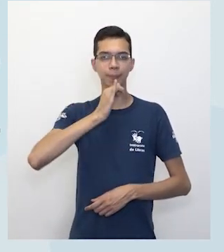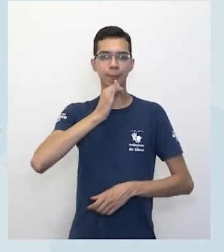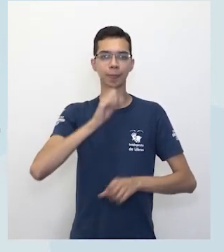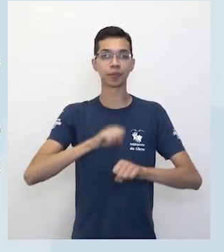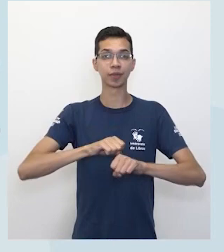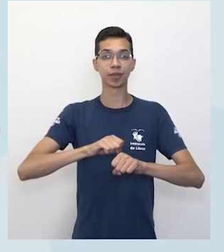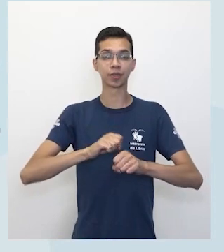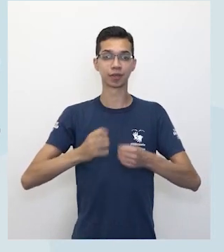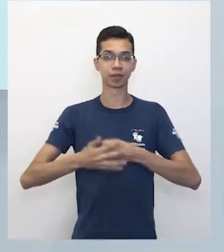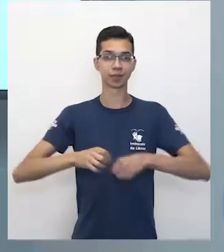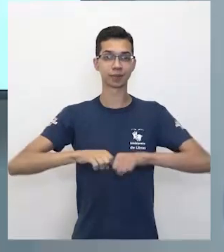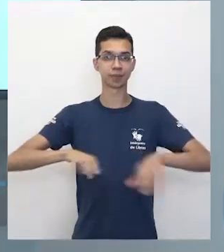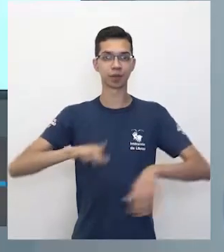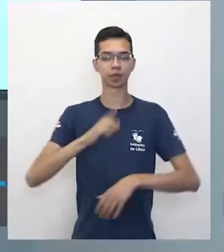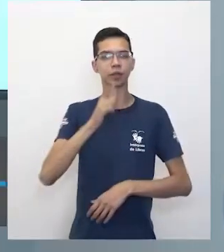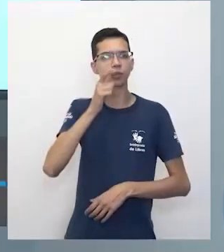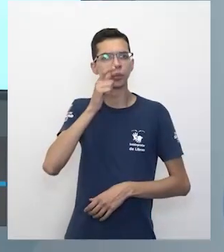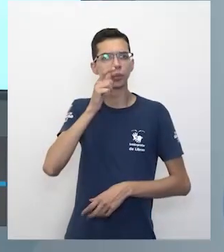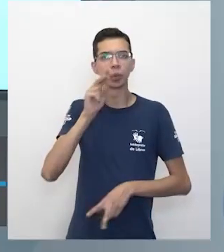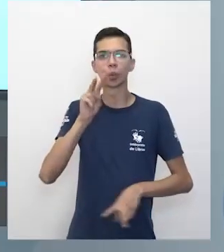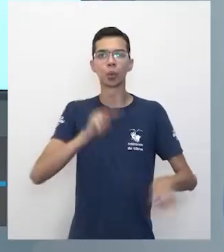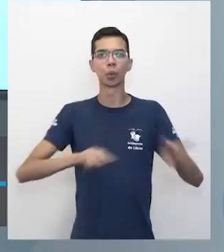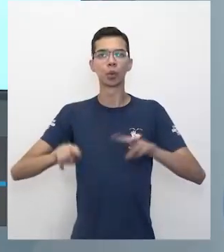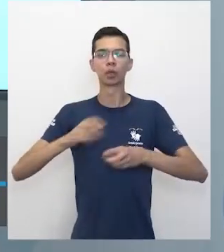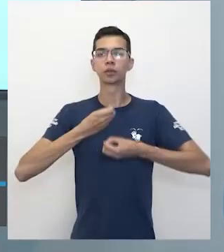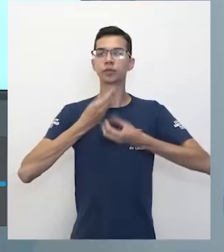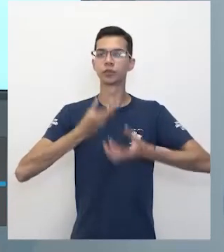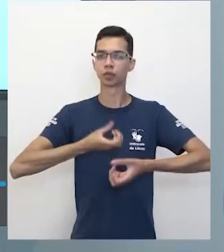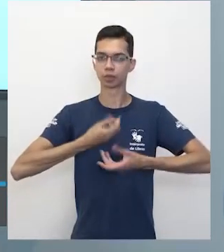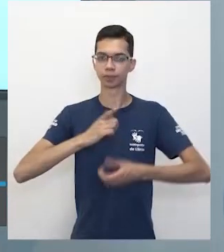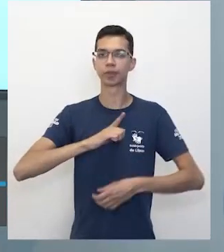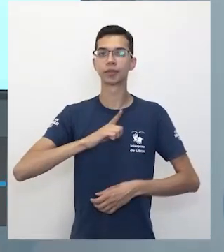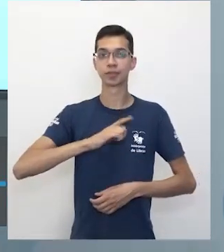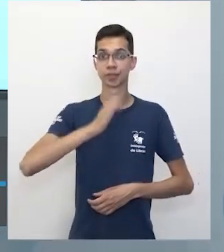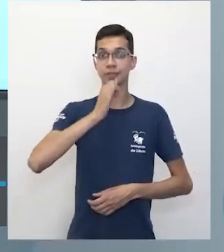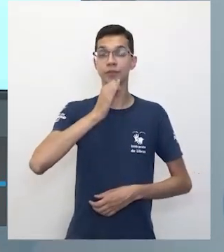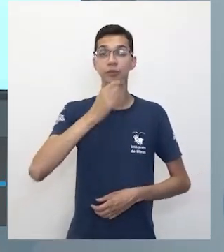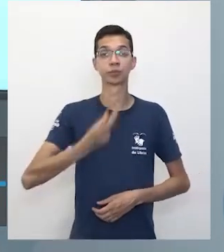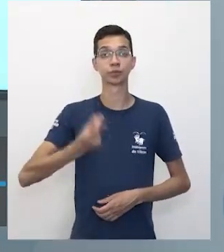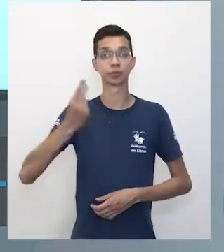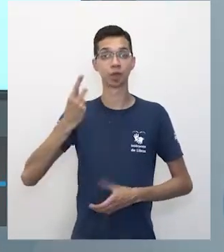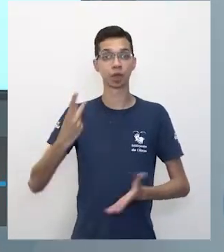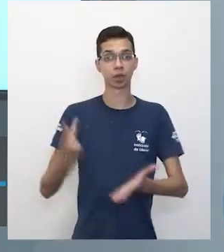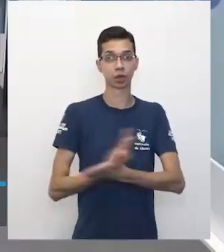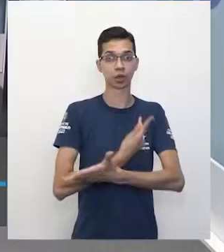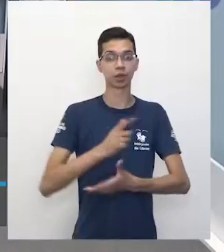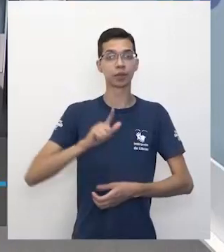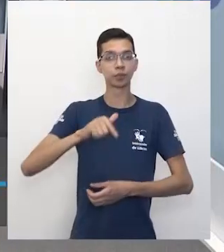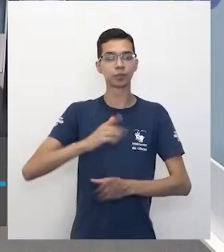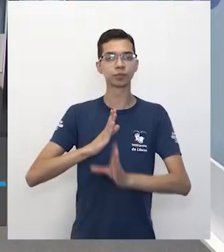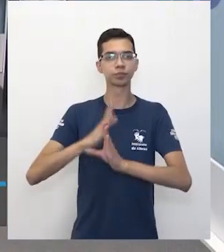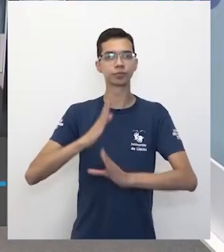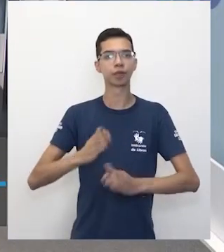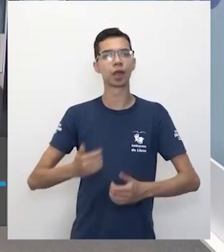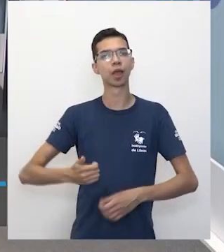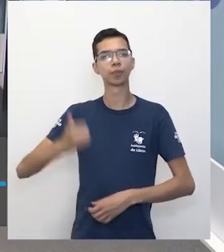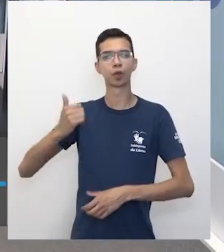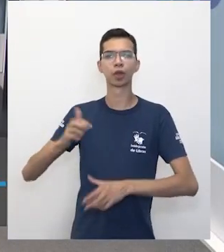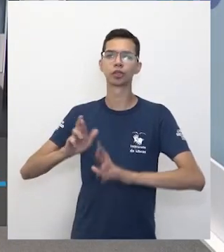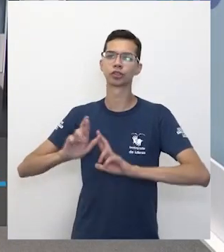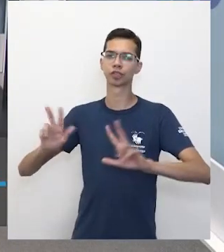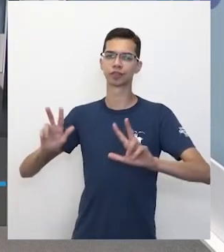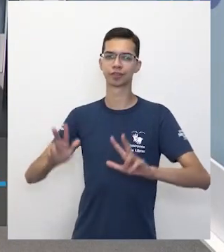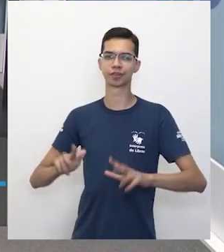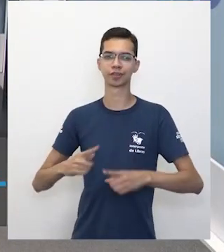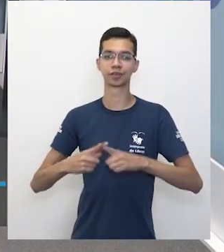né? Observando a pandemia, nós tivemos informações que era de um jeito, aí depois descobriram, não, é melhor desse outro jeito aqui. Isso me